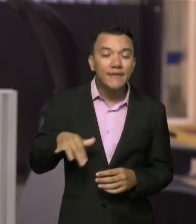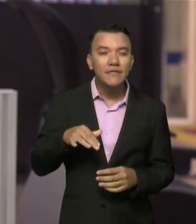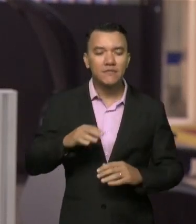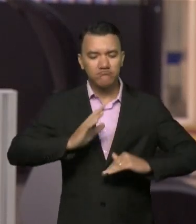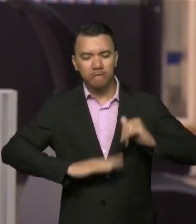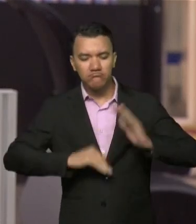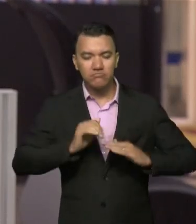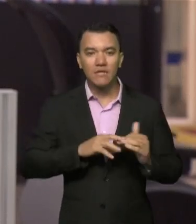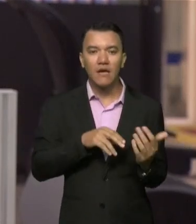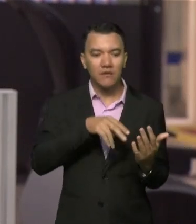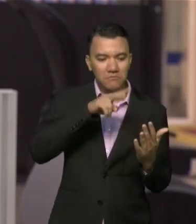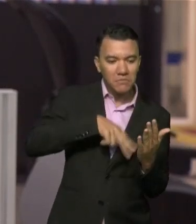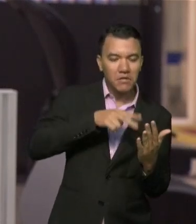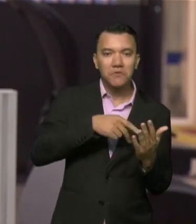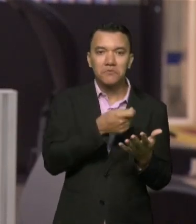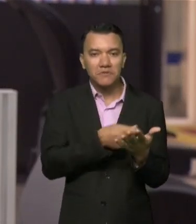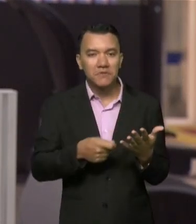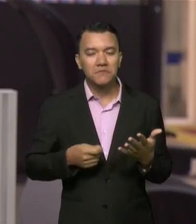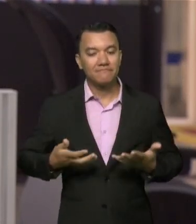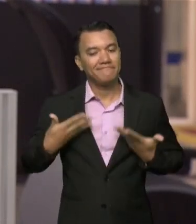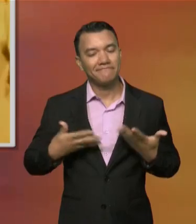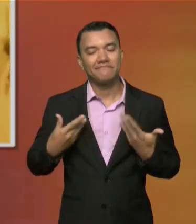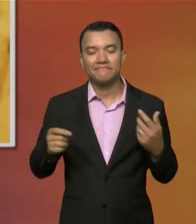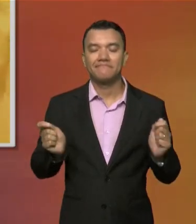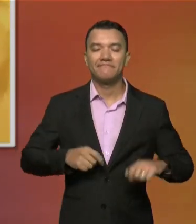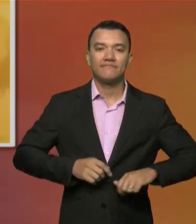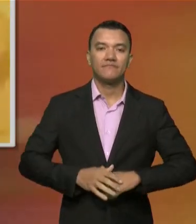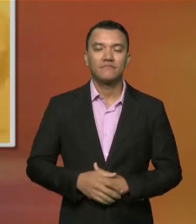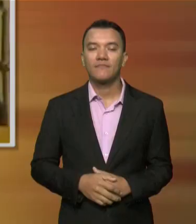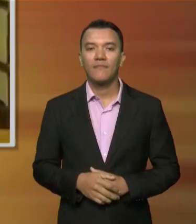e escrita de maneira lúdica.